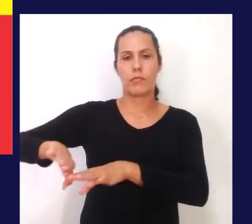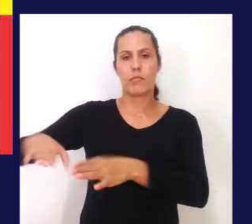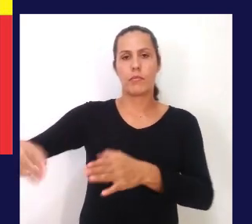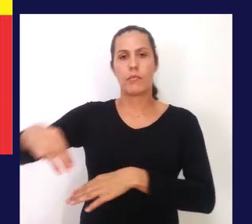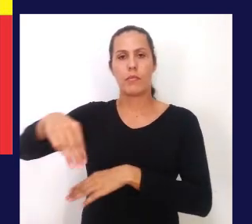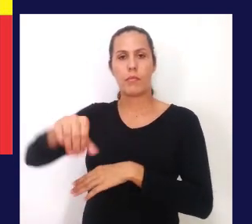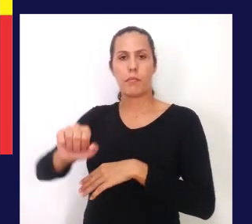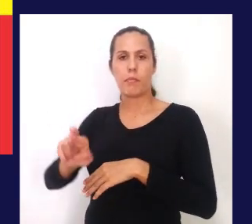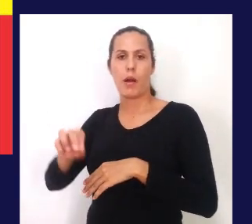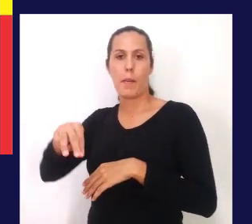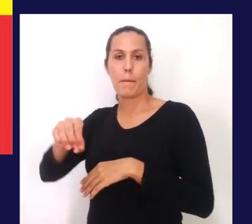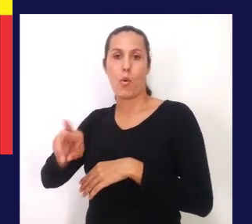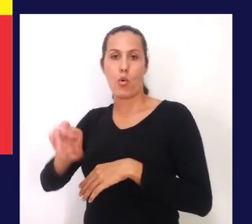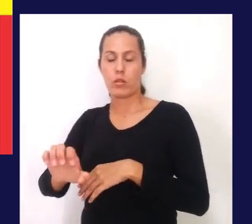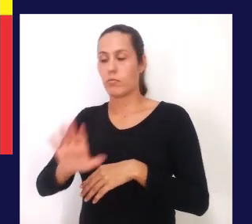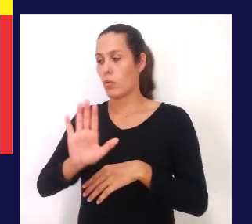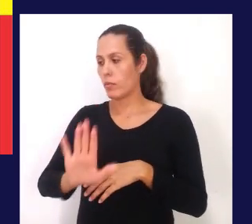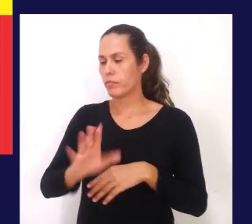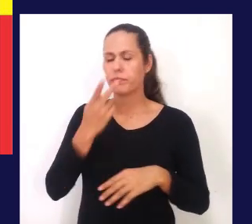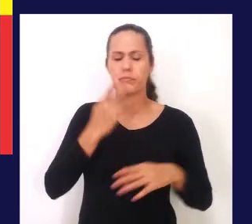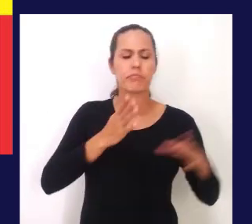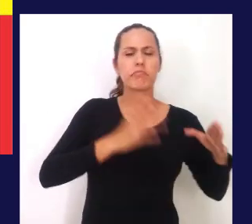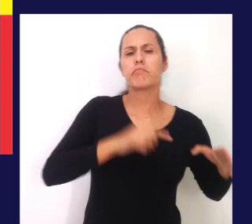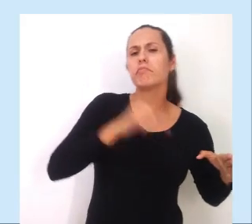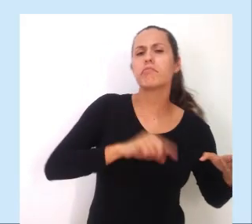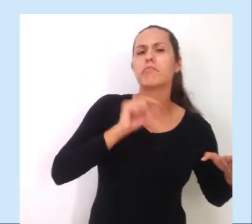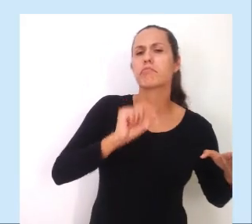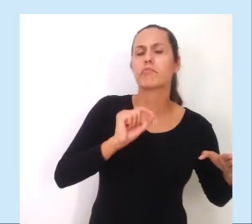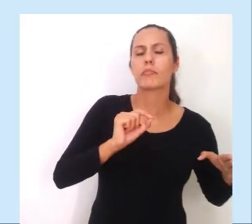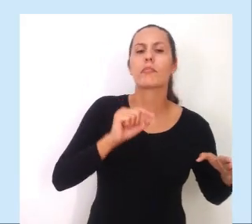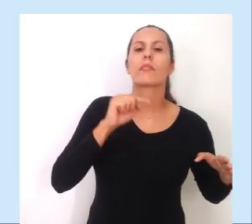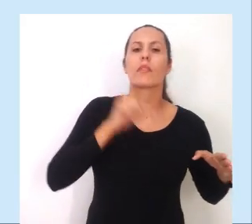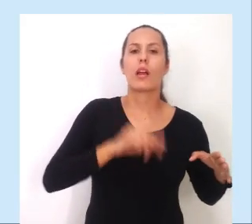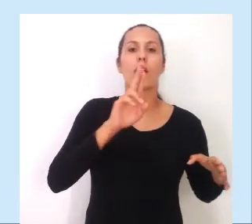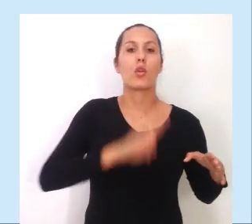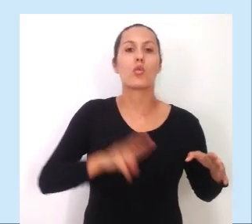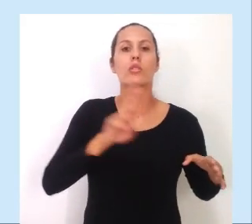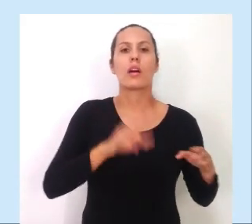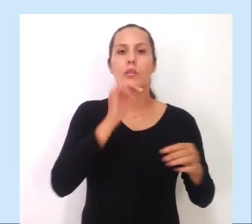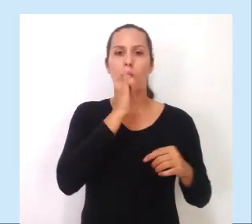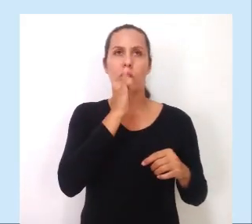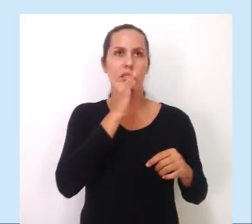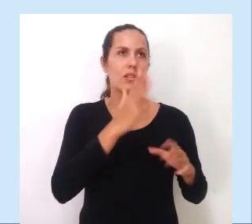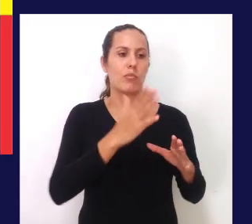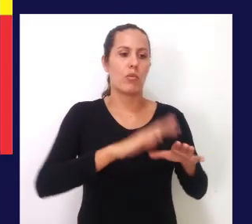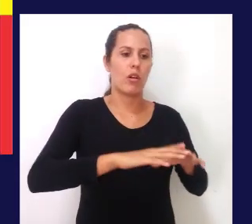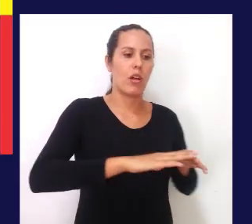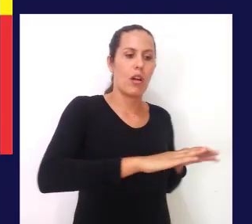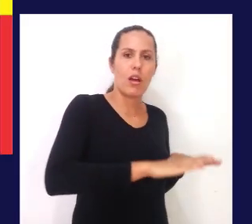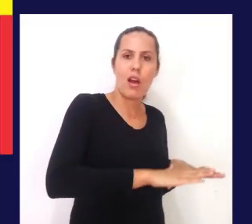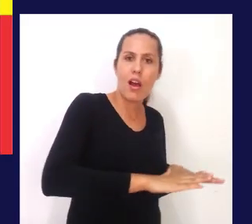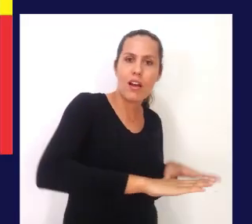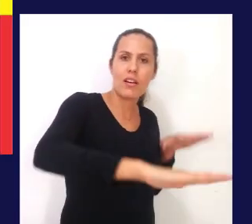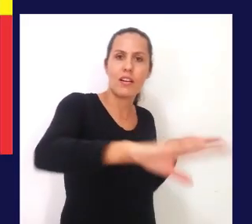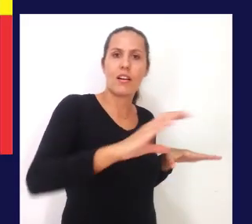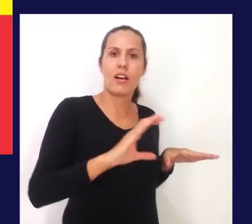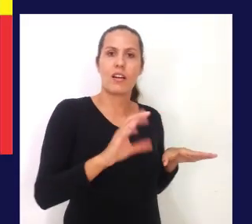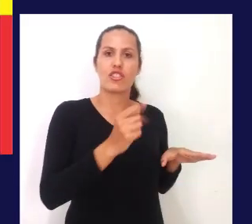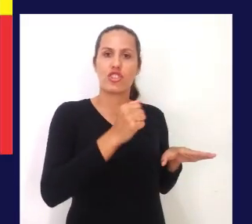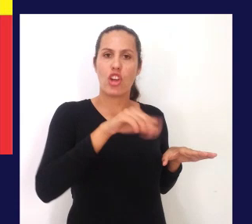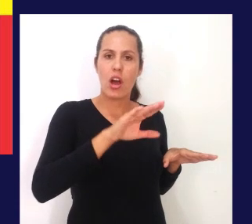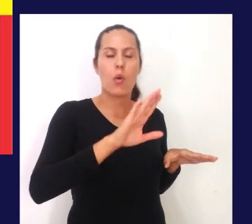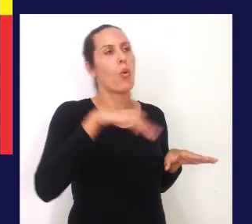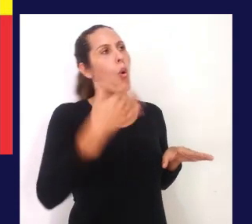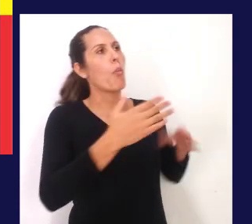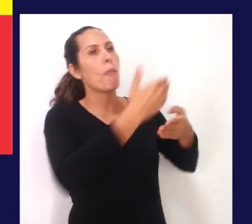em quartzo e o calcário em mármore. Vamos falar agora sobre a gneiss. A gneiss ele pode ser utilizado